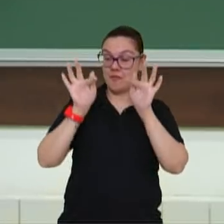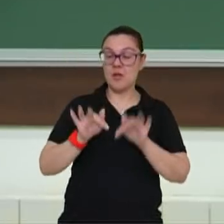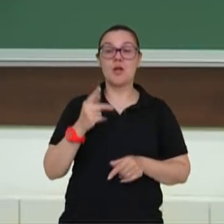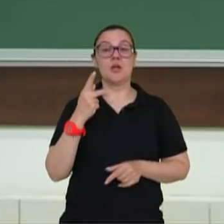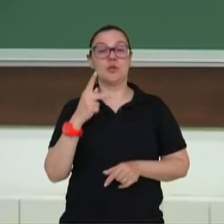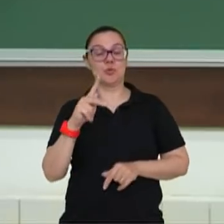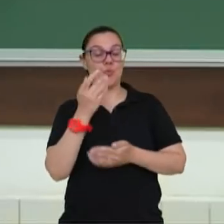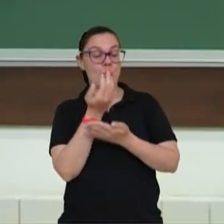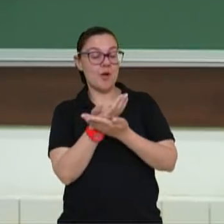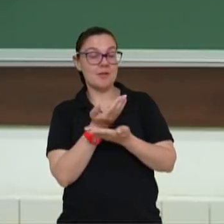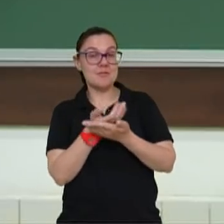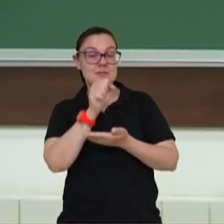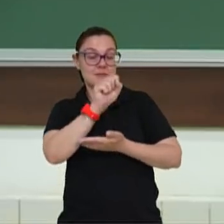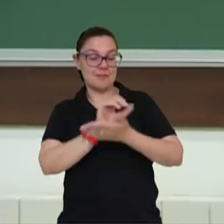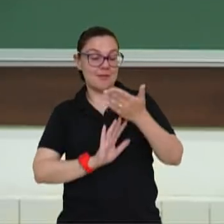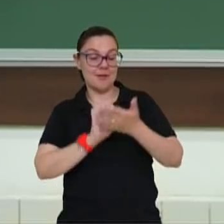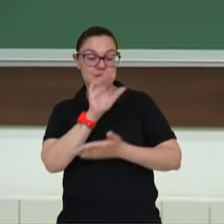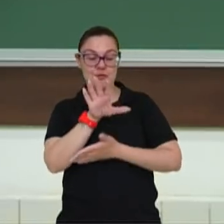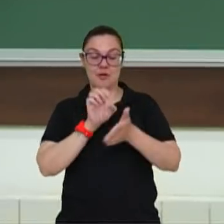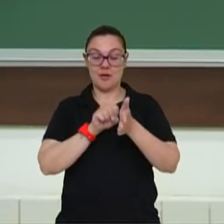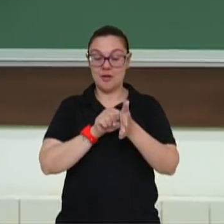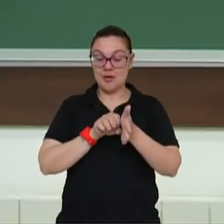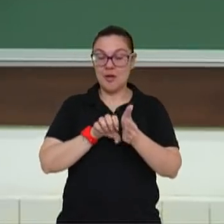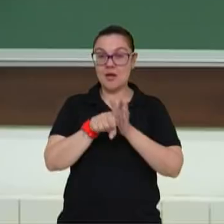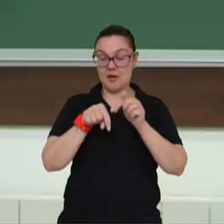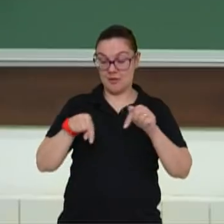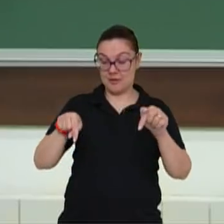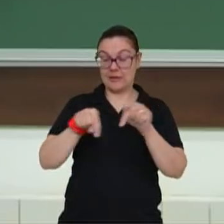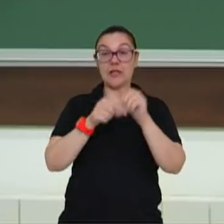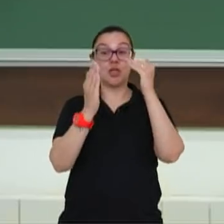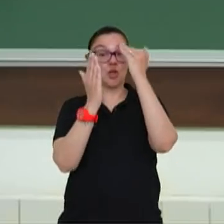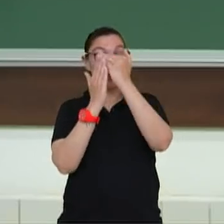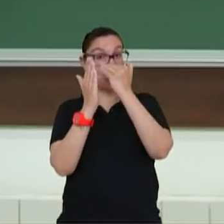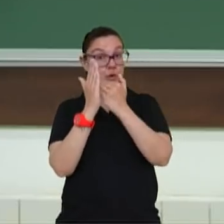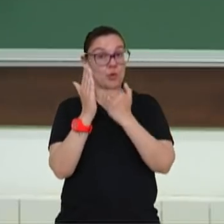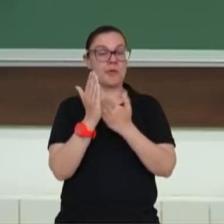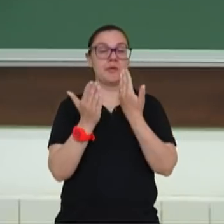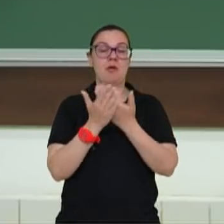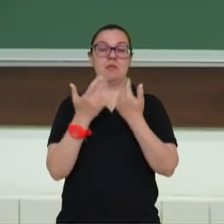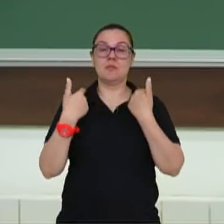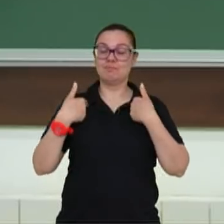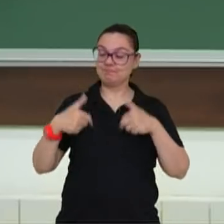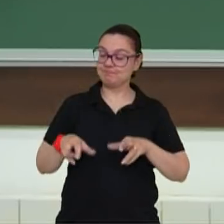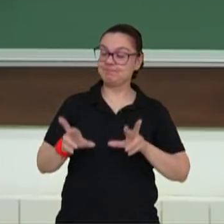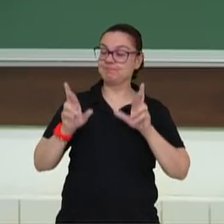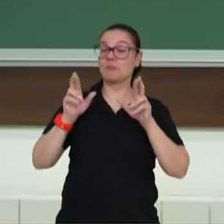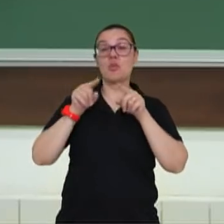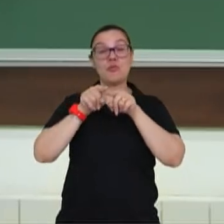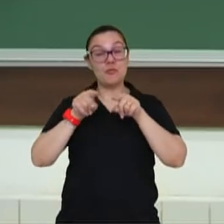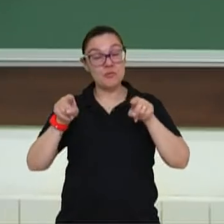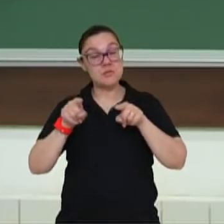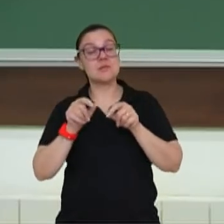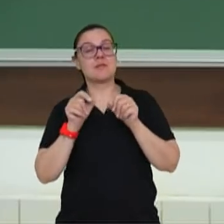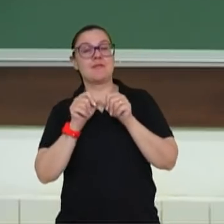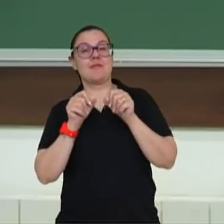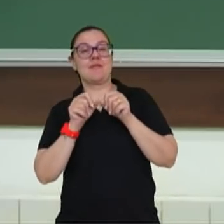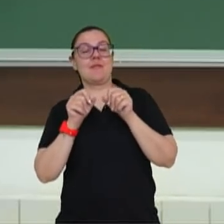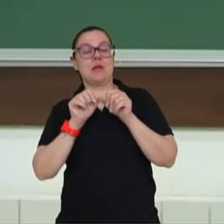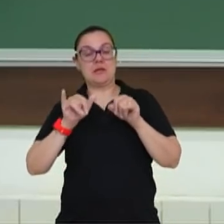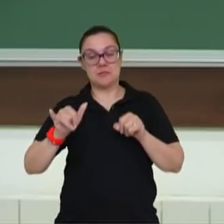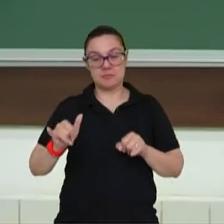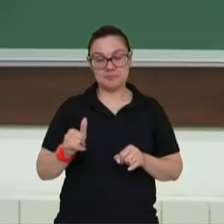sim com as atividades de cada aula. E eu espero que realmente você